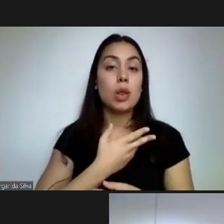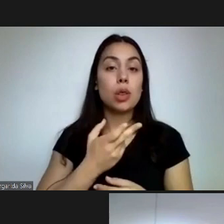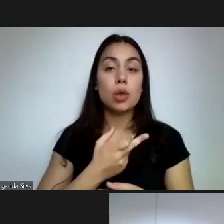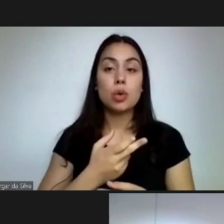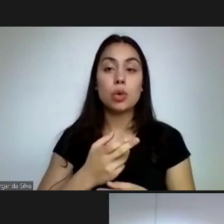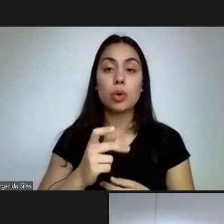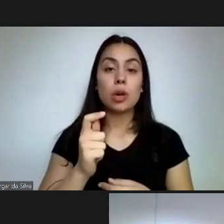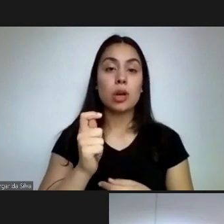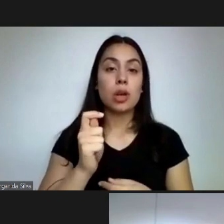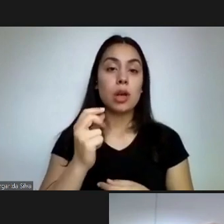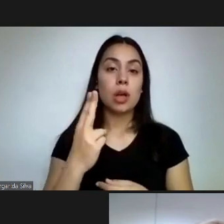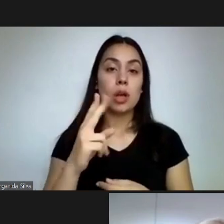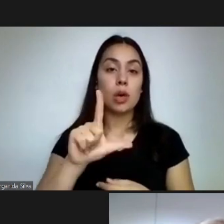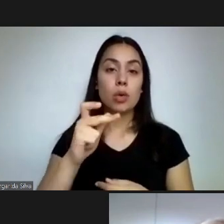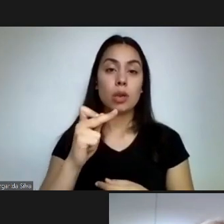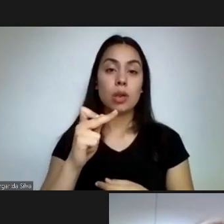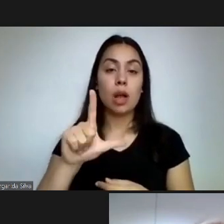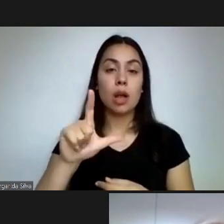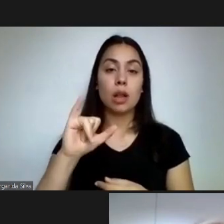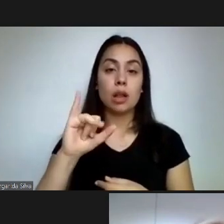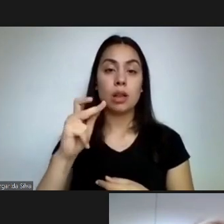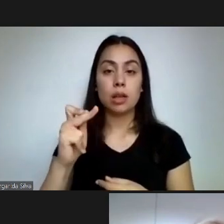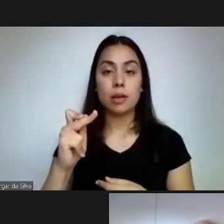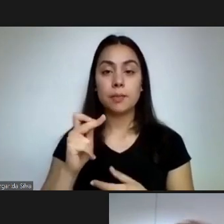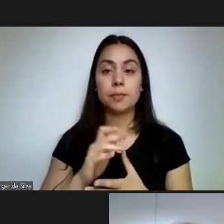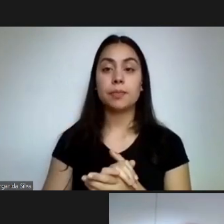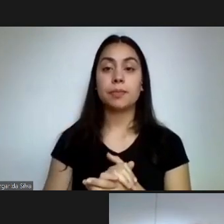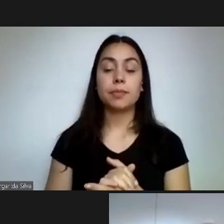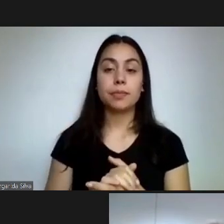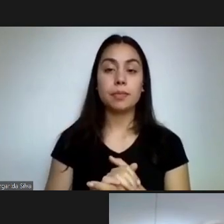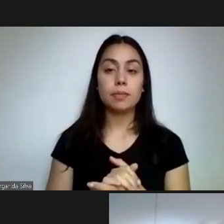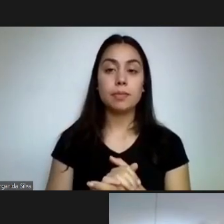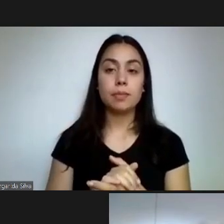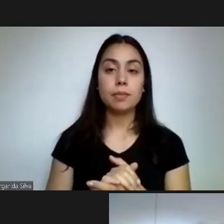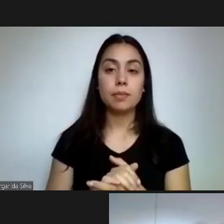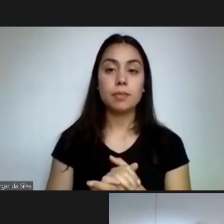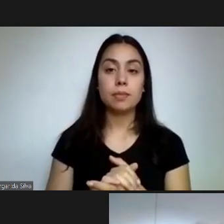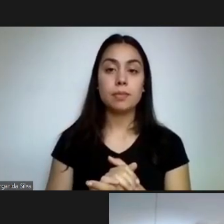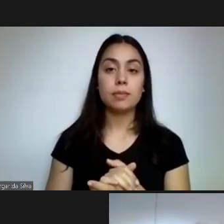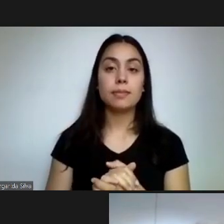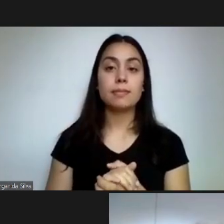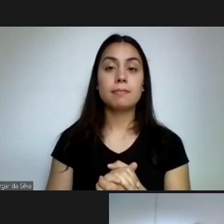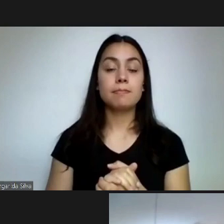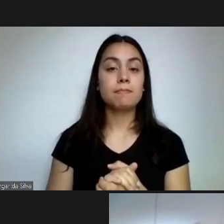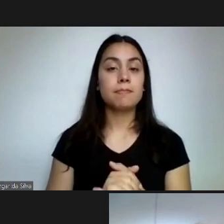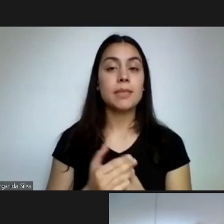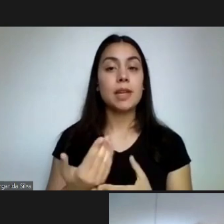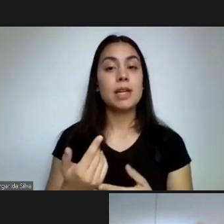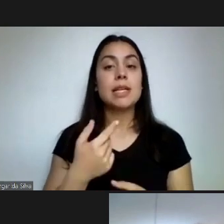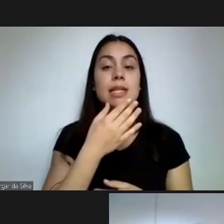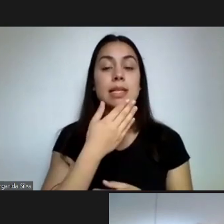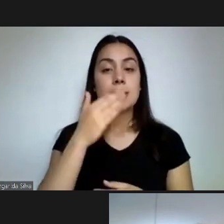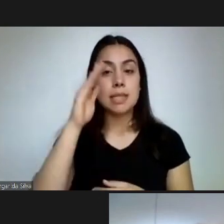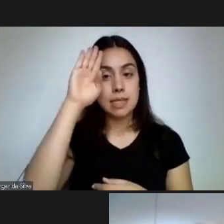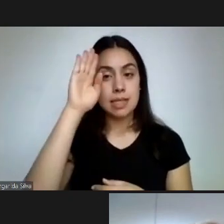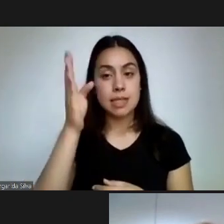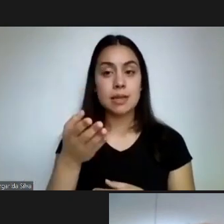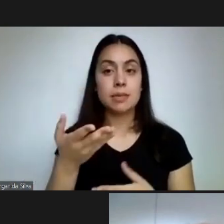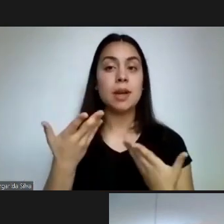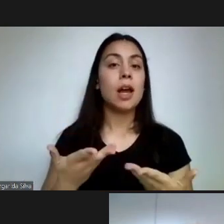pelo menos aqui do público, mas primeiro vamos passar à doutora Eulália Alexandre e saber um pouco o que é que andam a